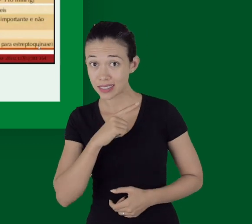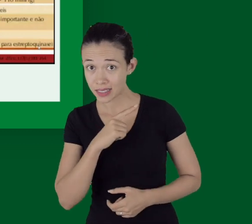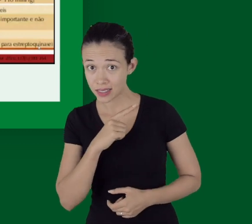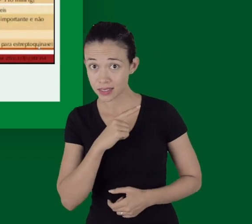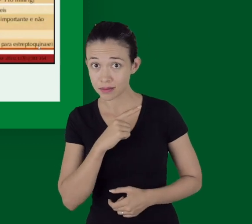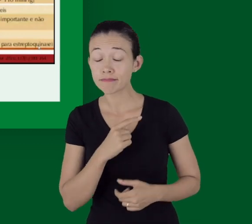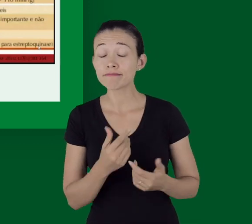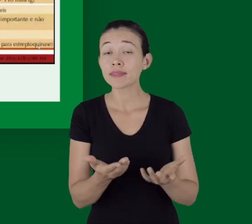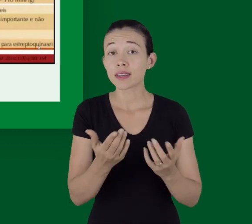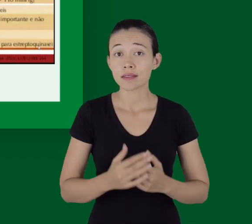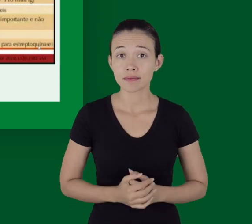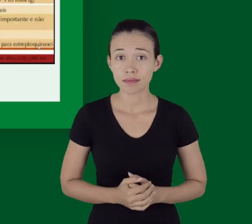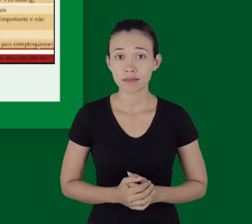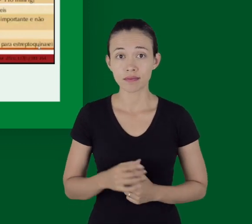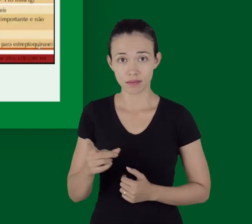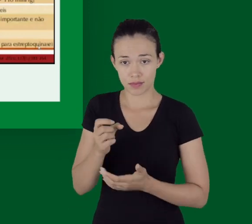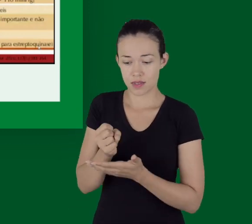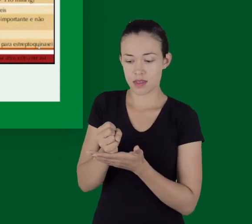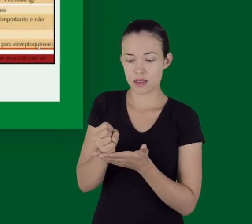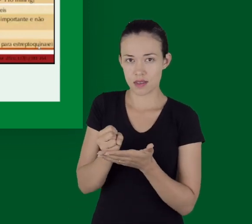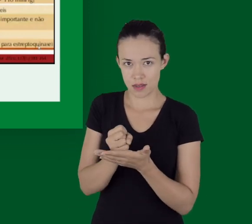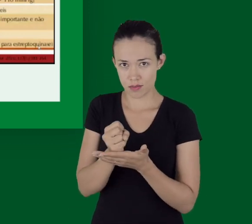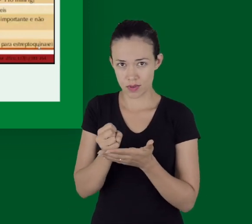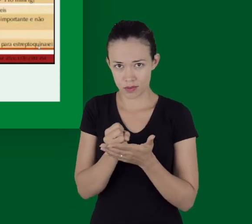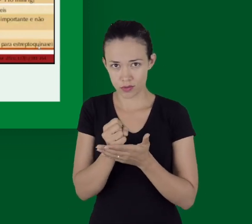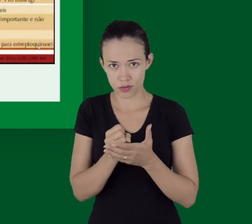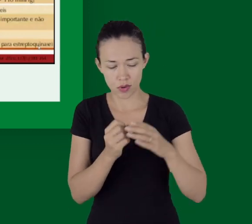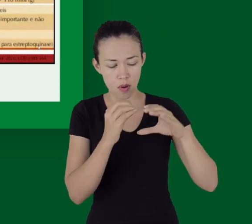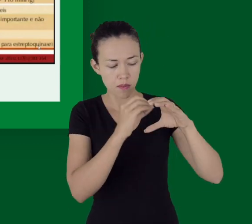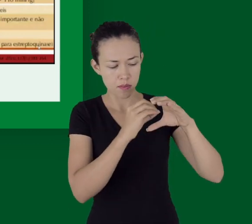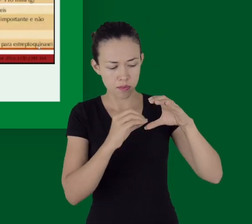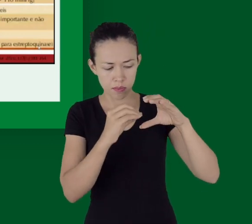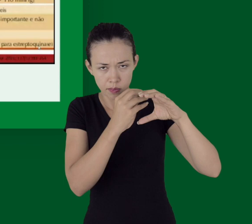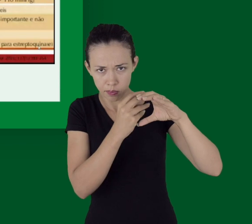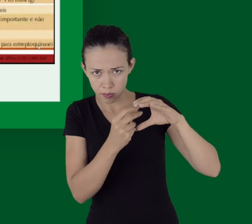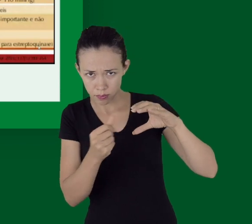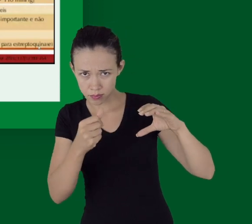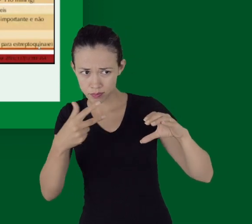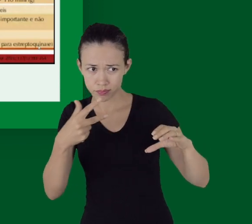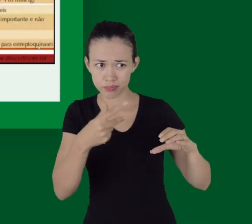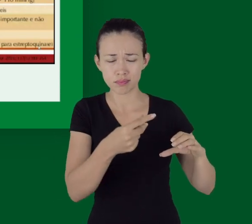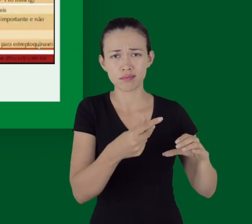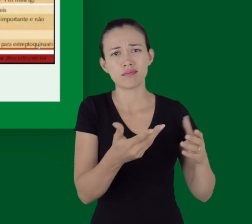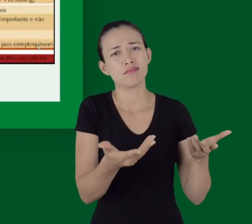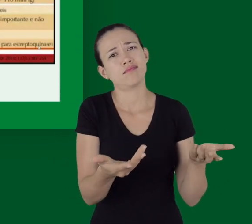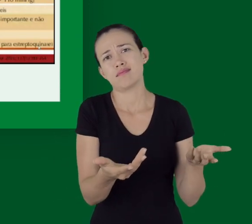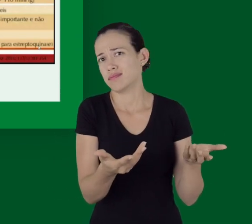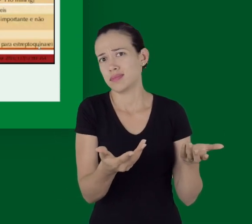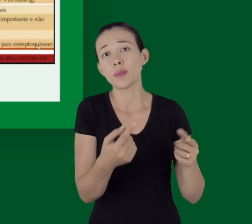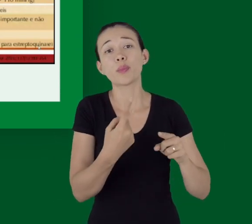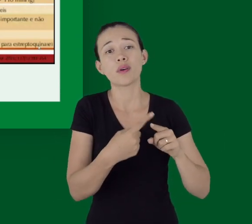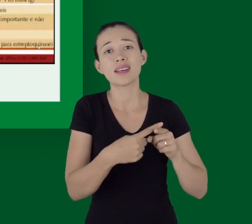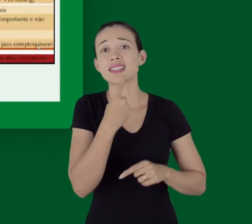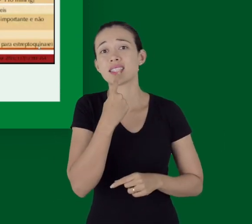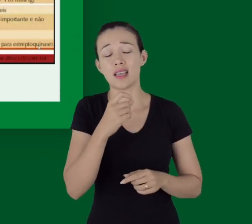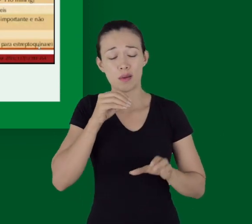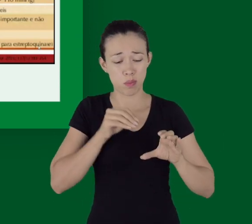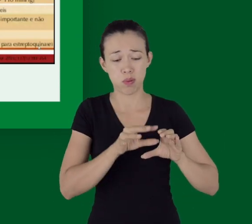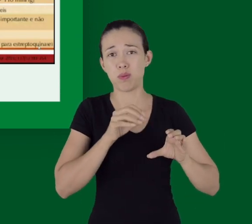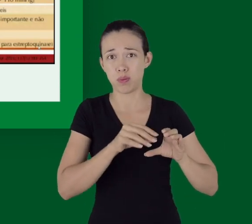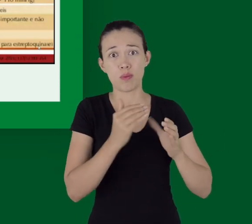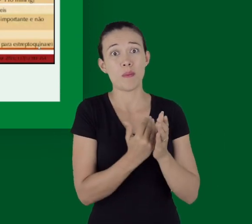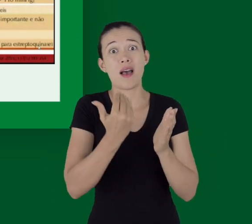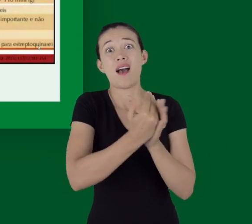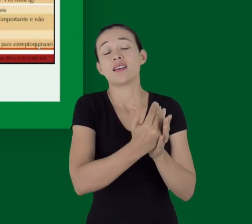aorta, claro que você não vai fazer um remédio que vai diluir ainda mais, né? Vai sangrar